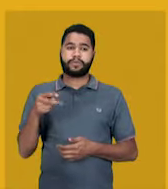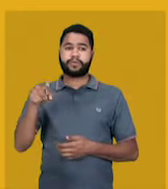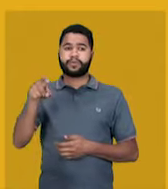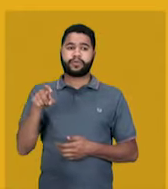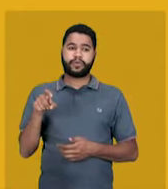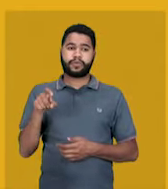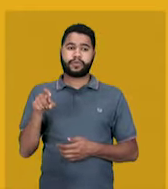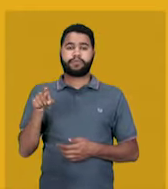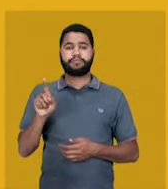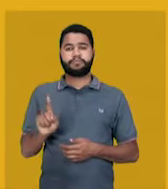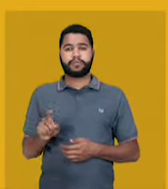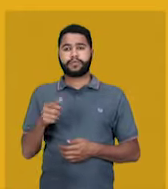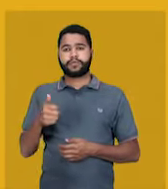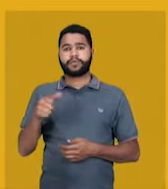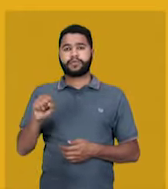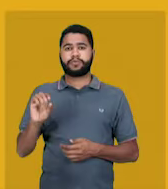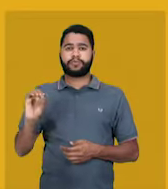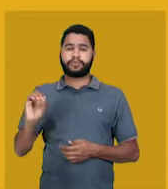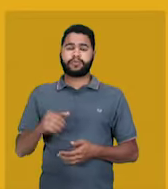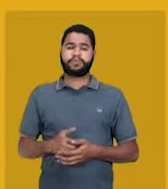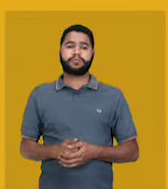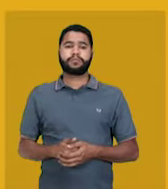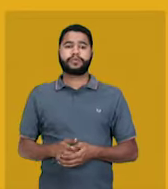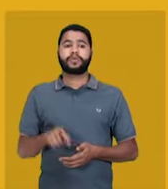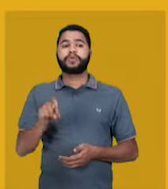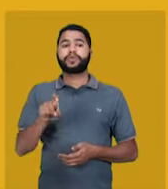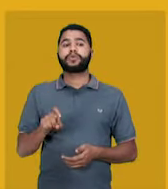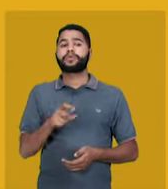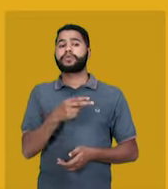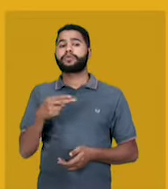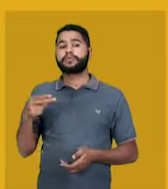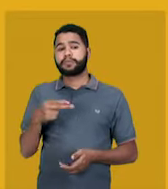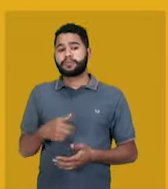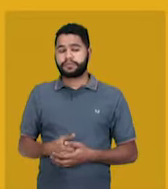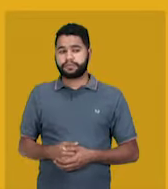sobre 180. Então, x vai ser igual a